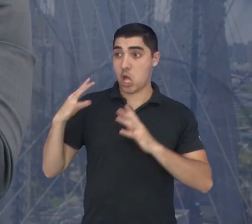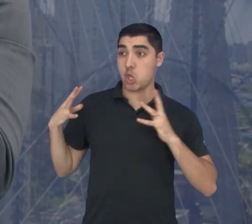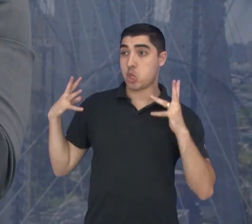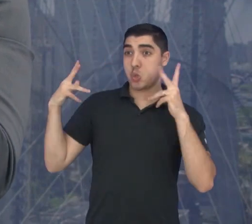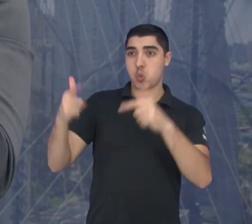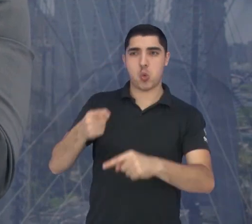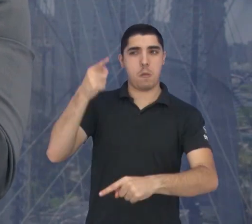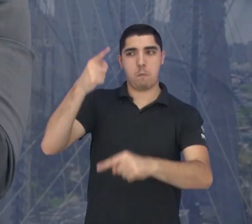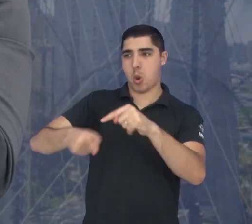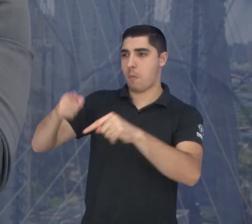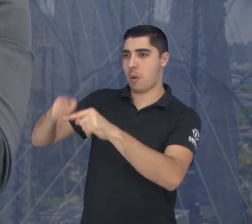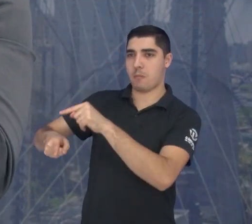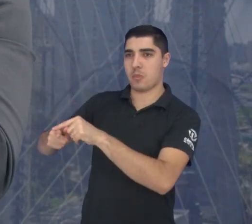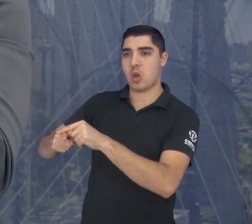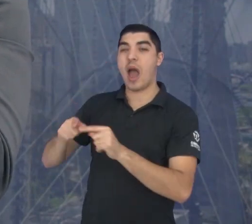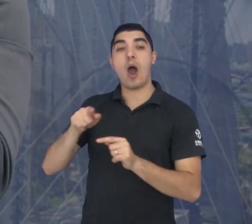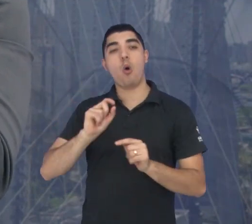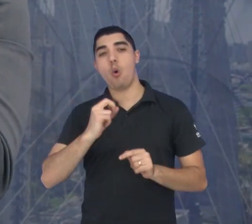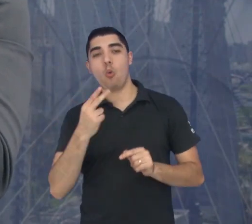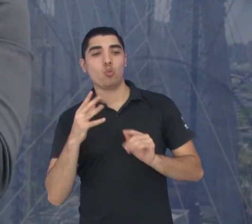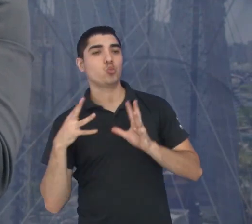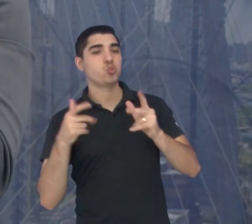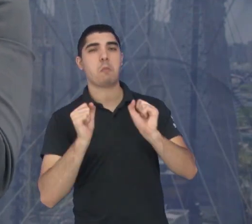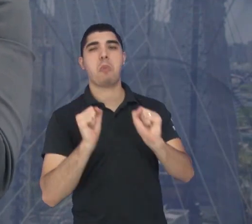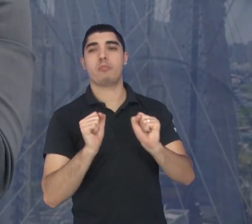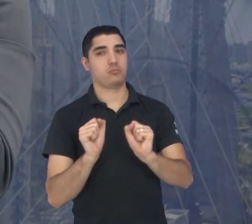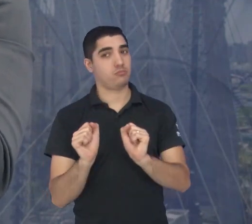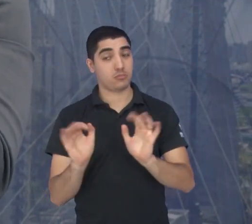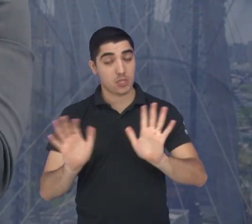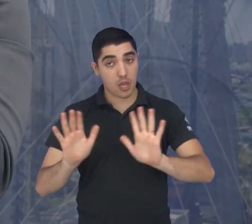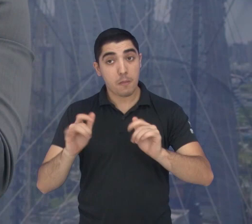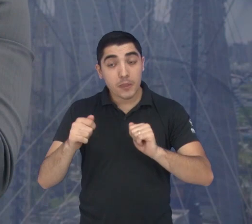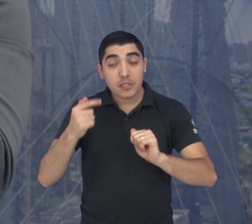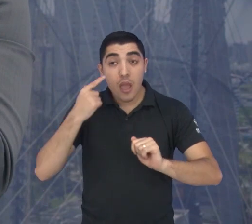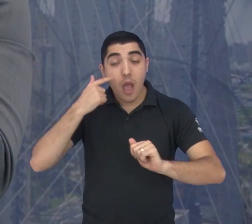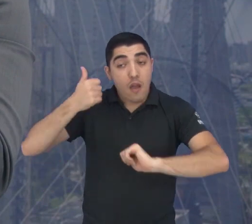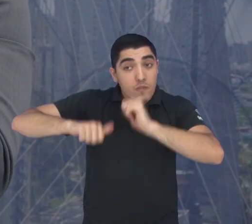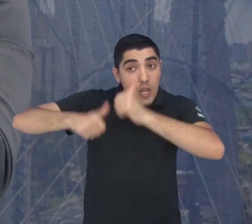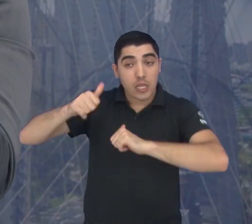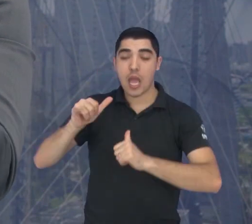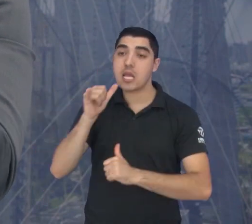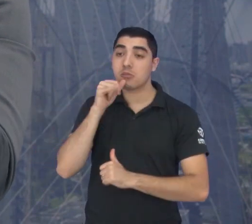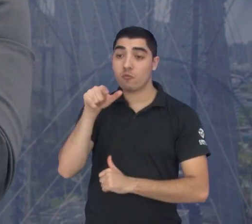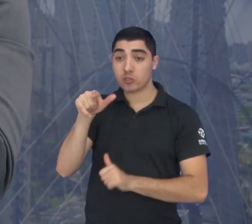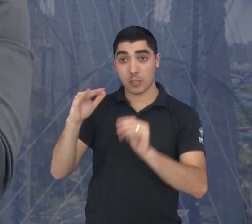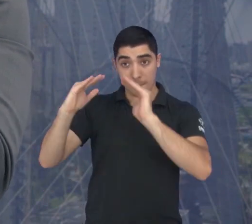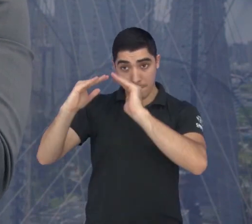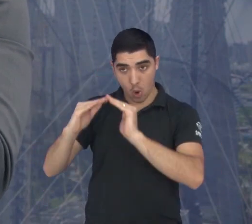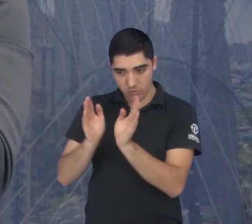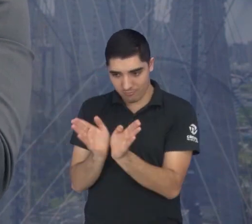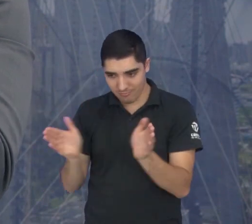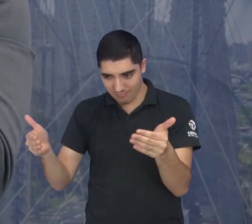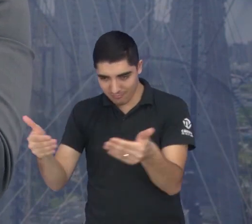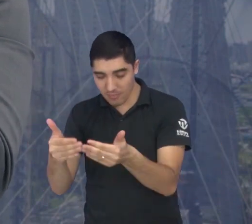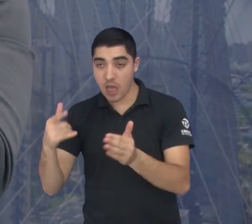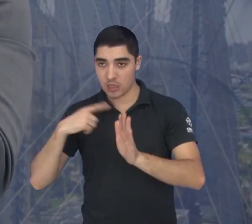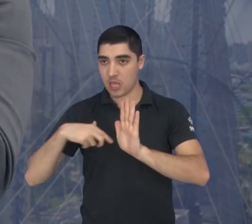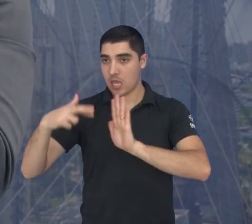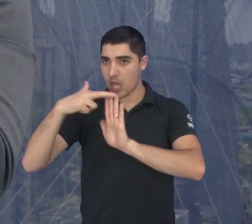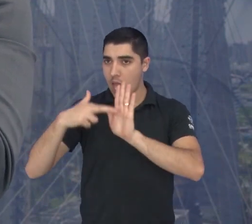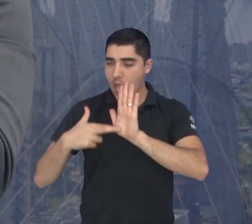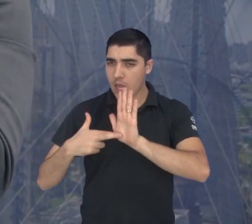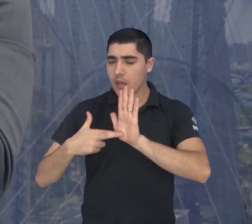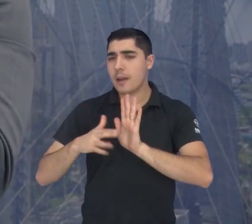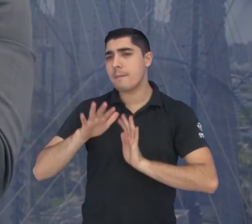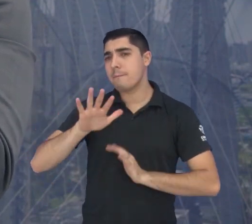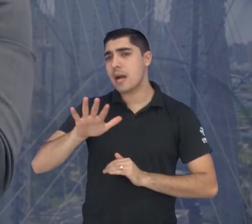Não. O que tem que se ver? Tem que ter se verificando. Aonde você está morando tem a destinação residencial. Será que